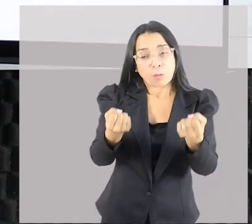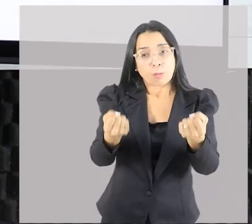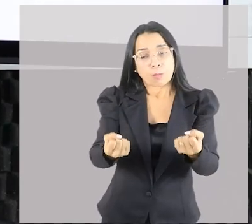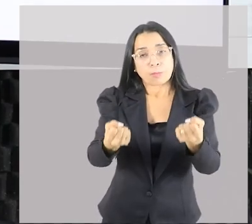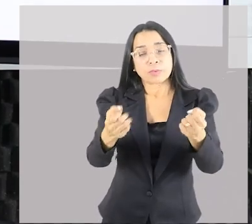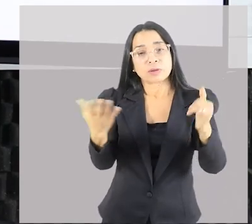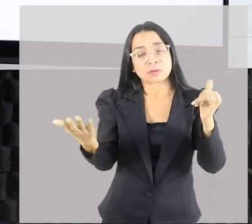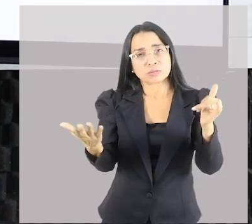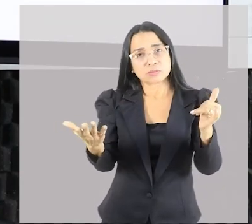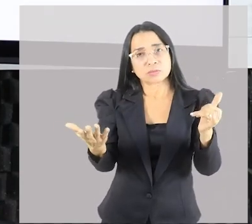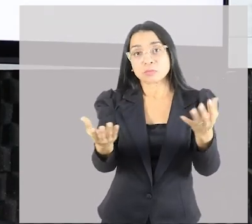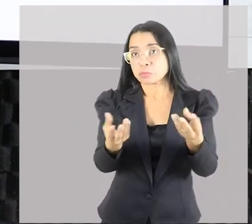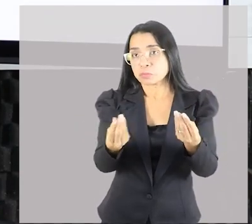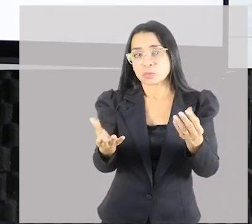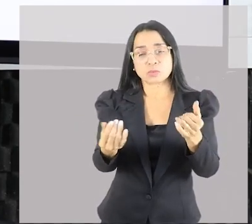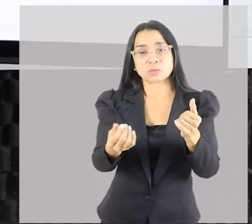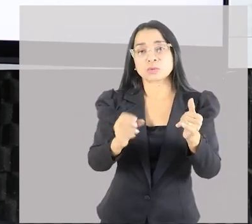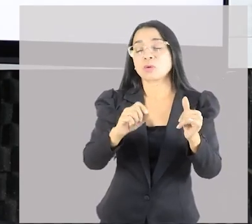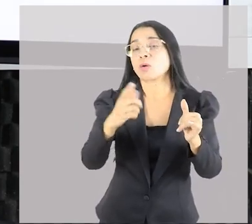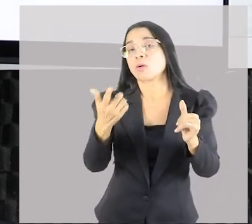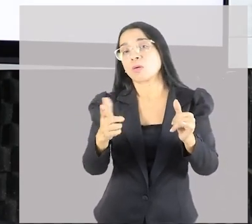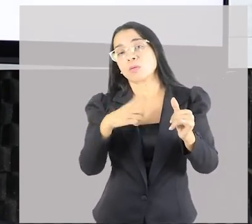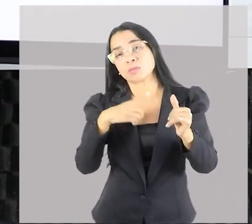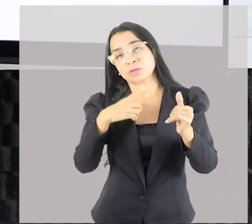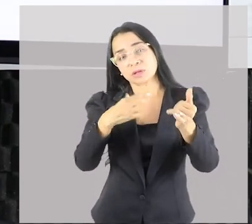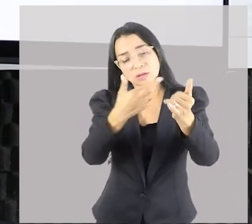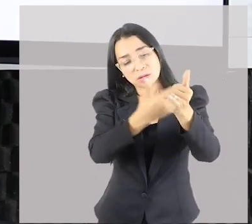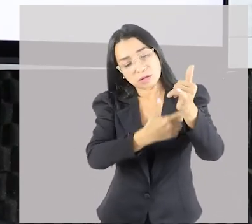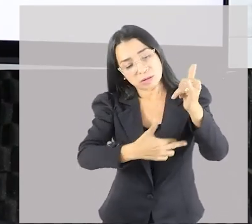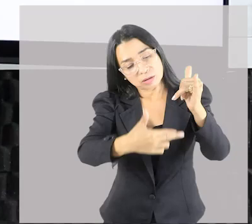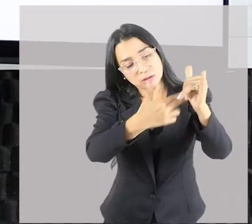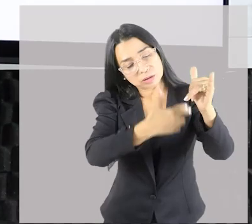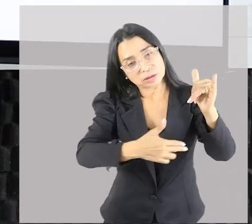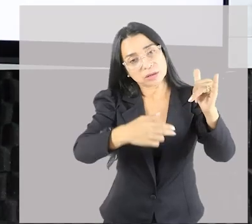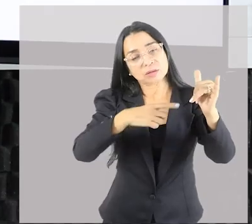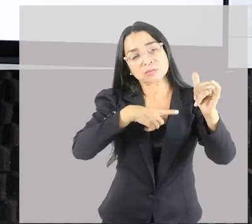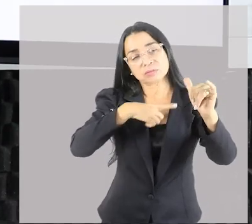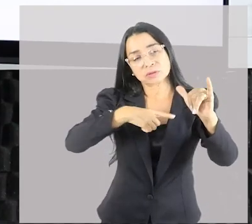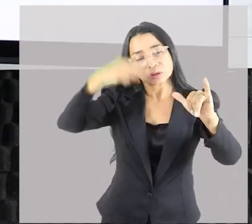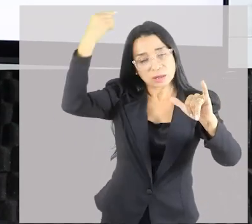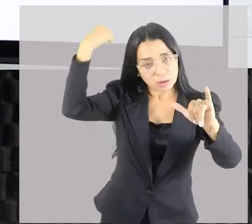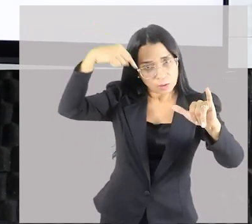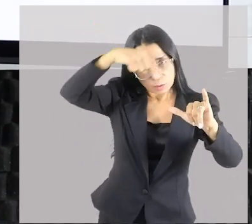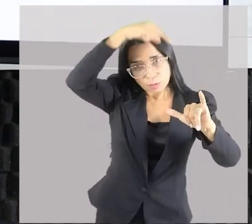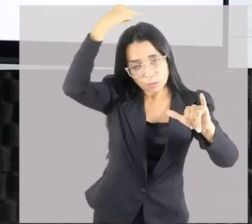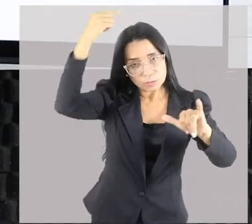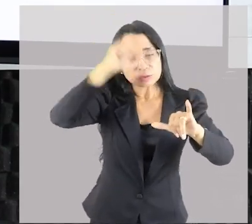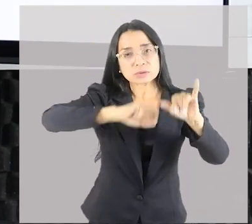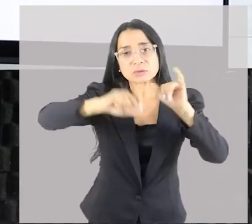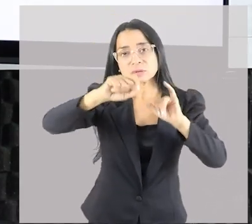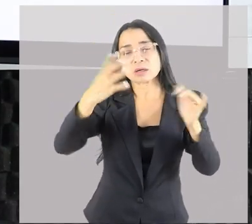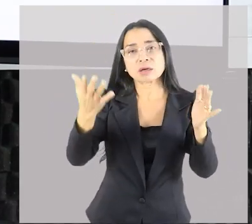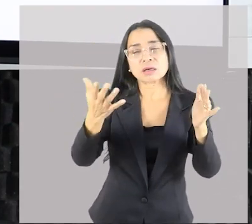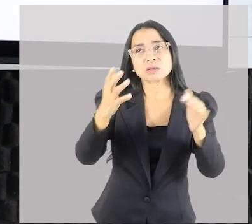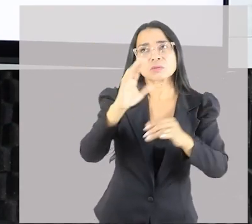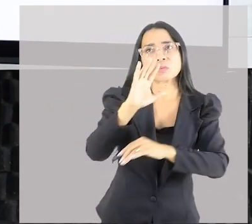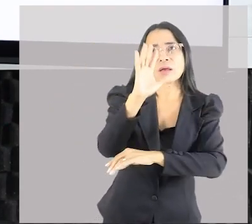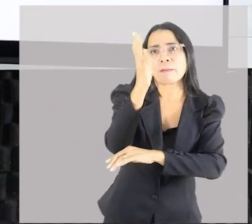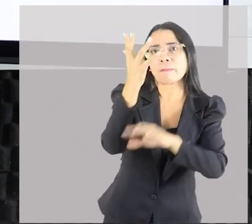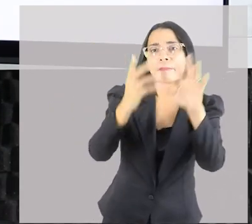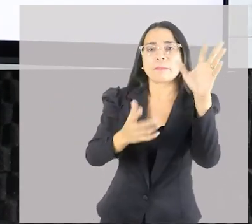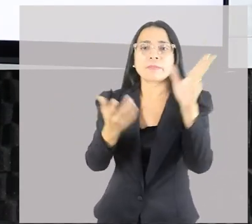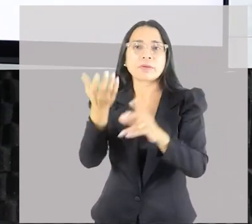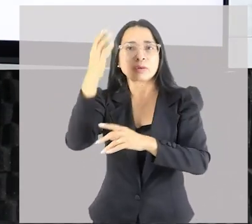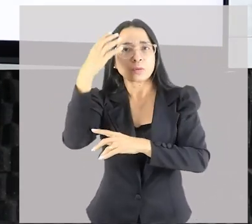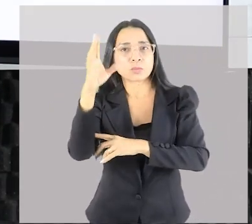ser feito com vários desenhos, pode ter um aspecto de um santo, pode ser alguma coisa relacionada com o tema daquele ano, meio ambiente, cultura,